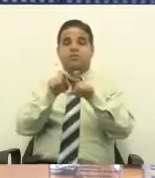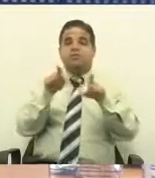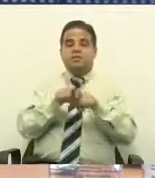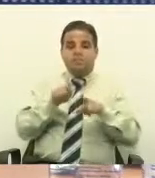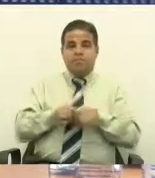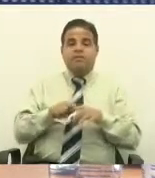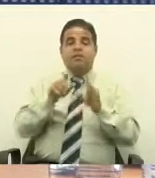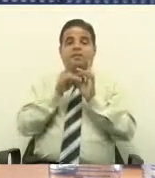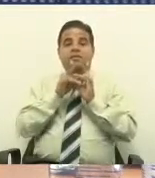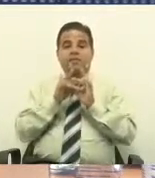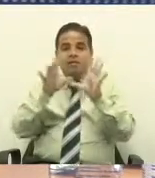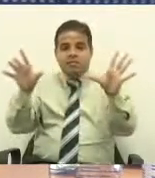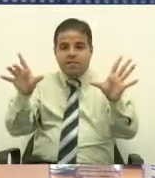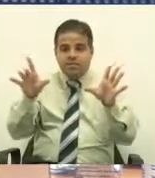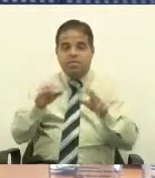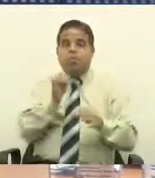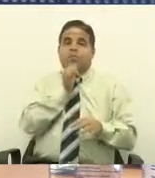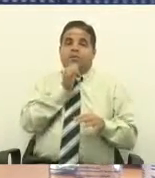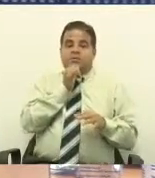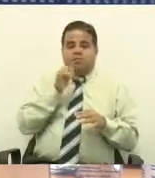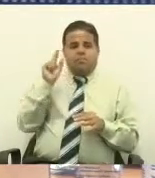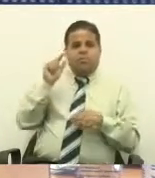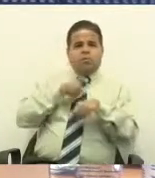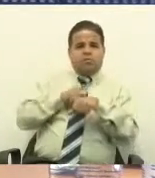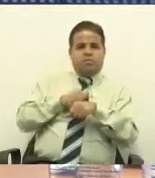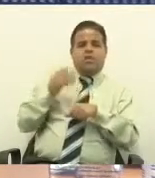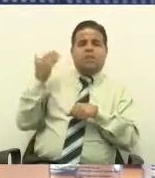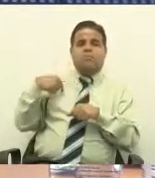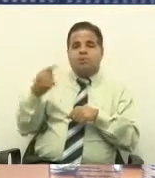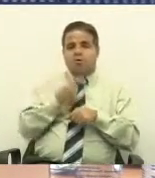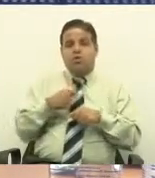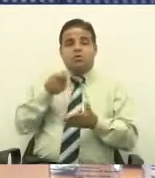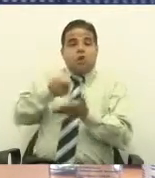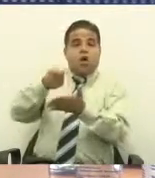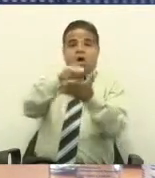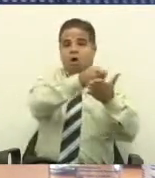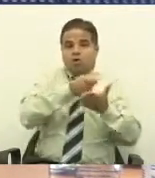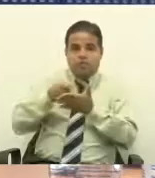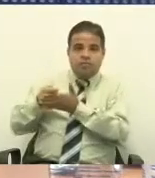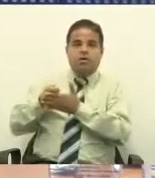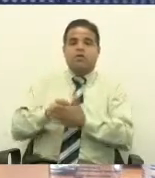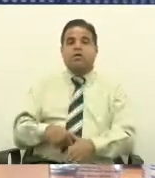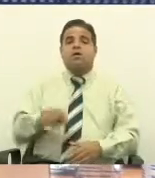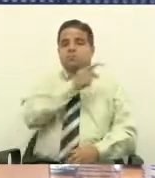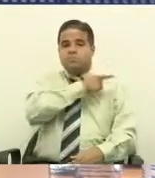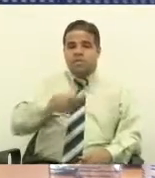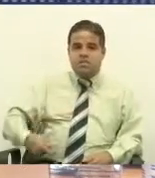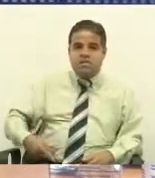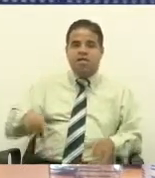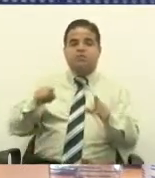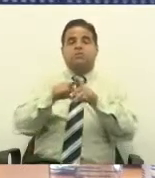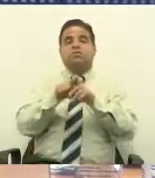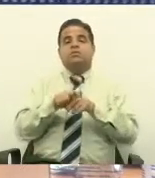de deliberação. Por exemplo, recentemente nós convocamos o presidente